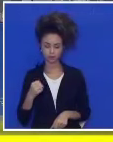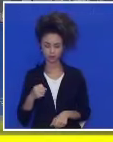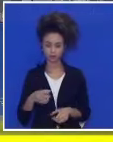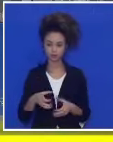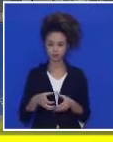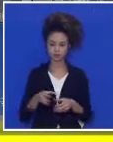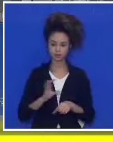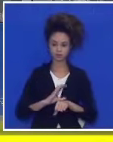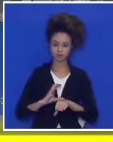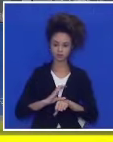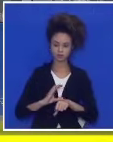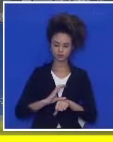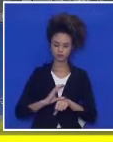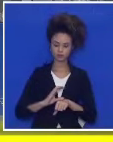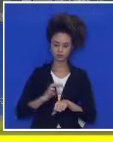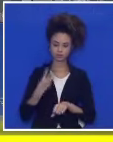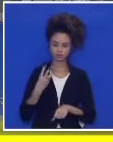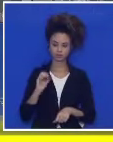Cinza, 38.